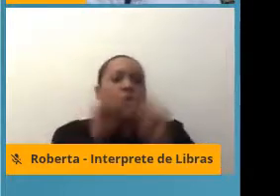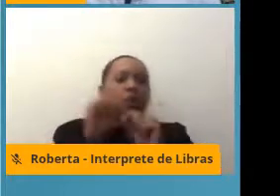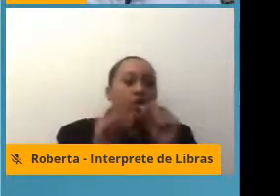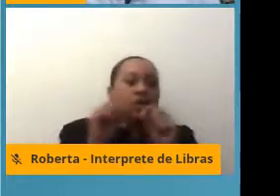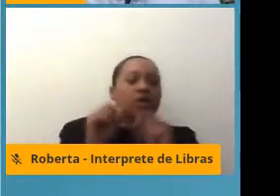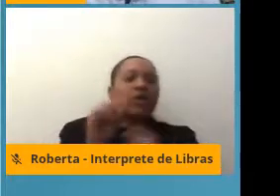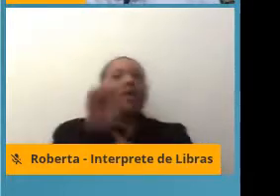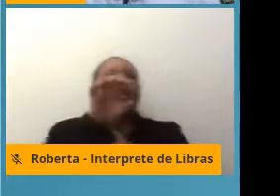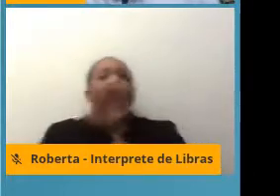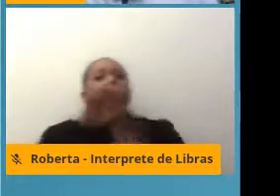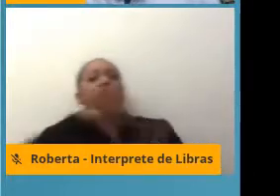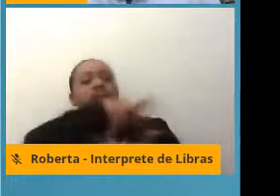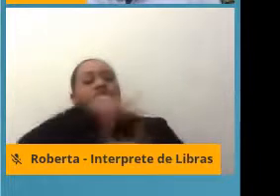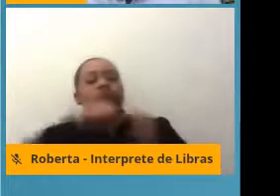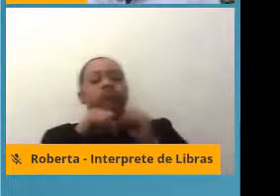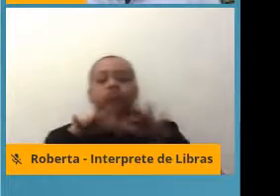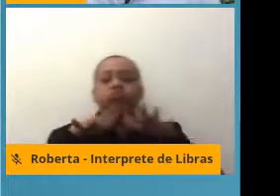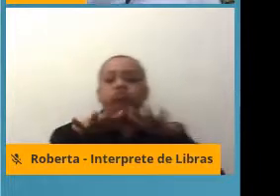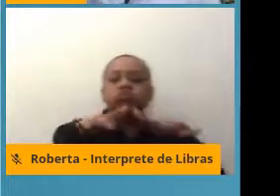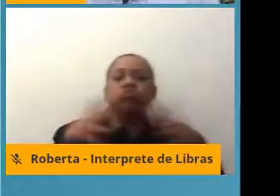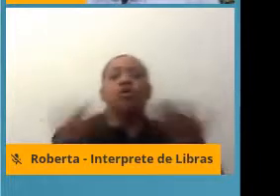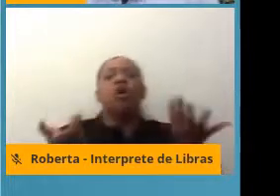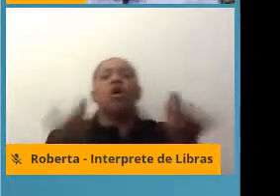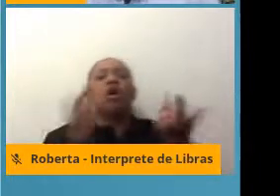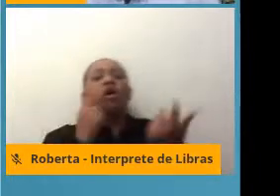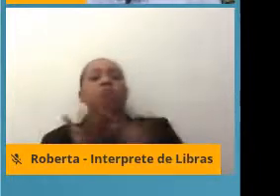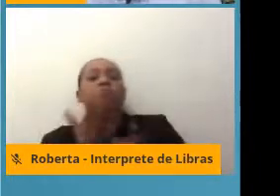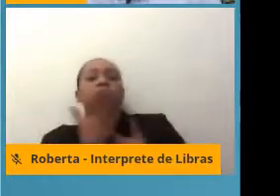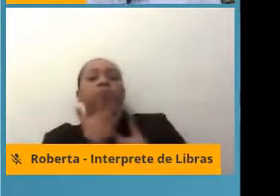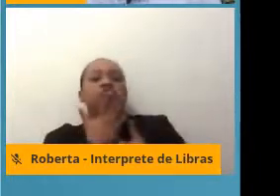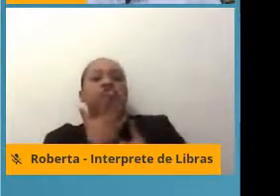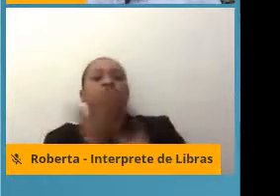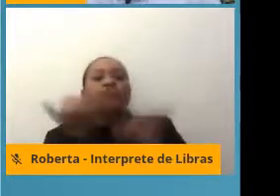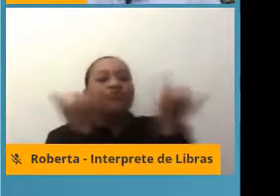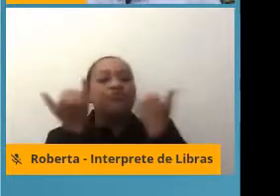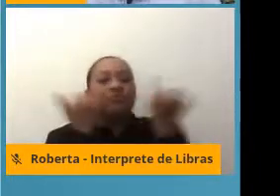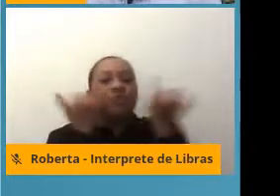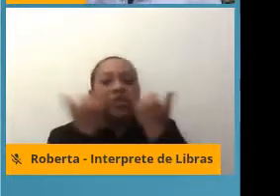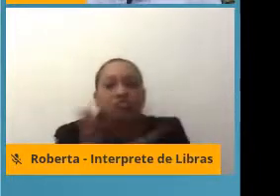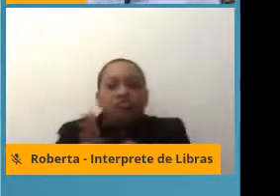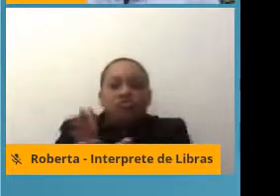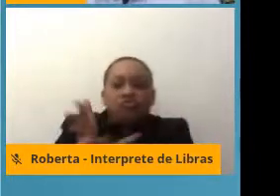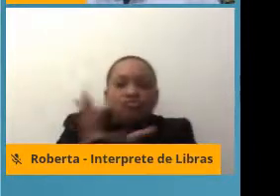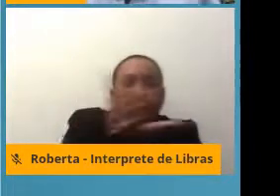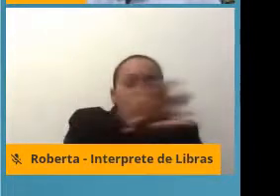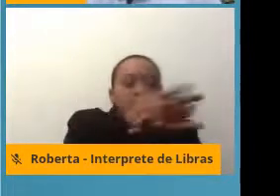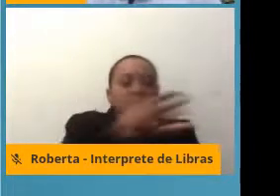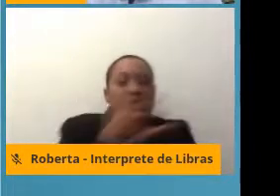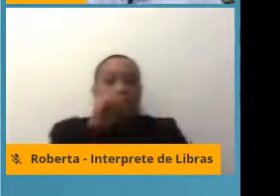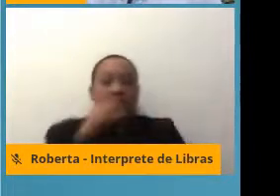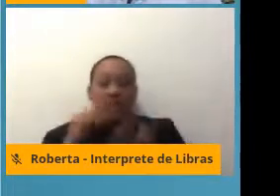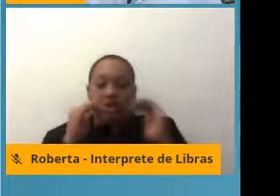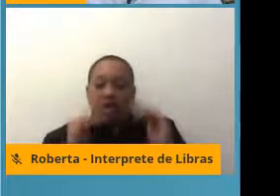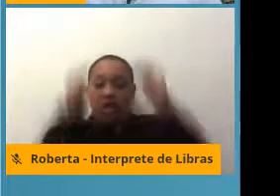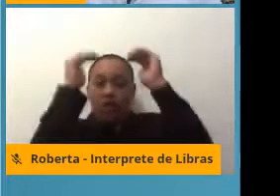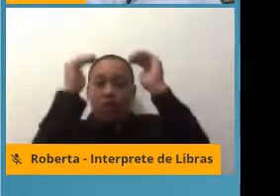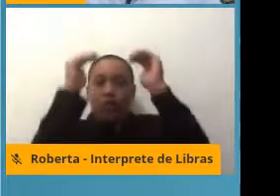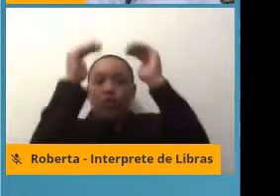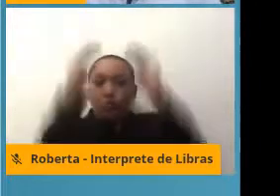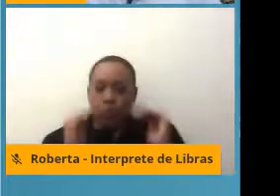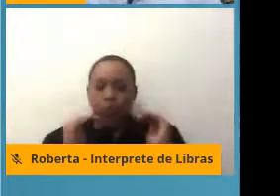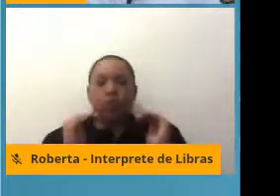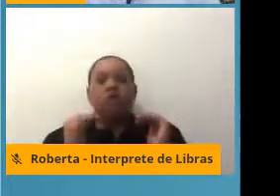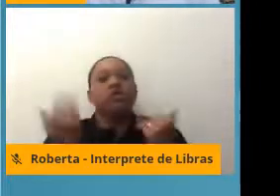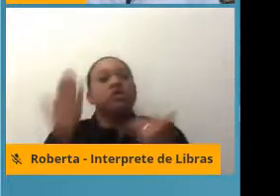uma ideia de se o risco está alto ou baixo de reabrir as nossas atividades de comércio, de reabrir escolas. Alguma das perguntas já foi